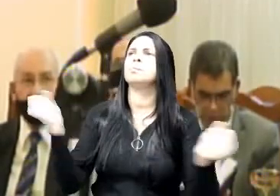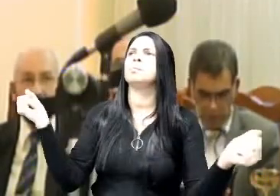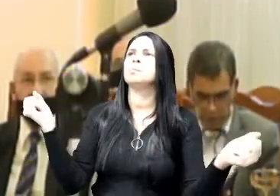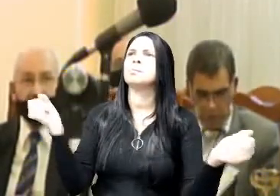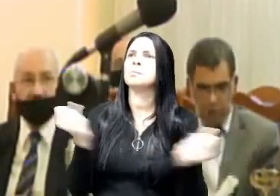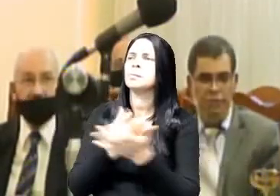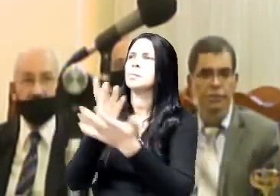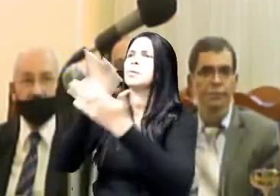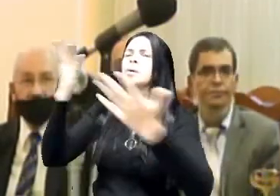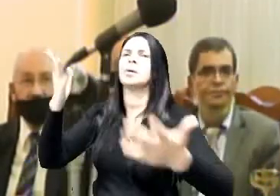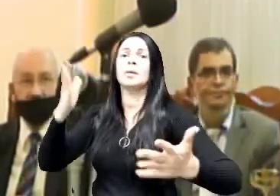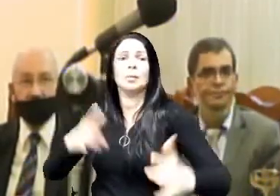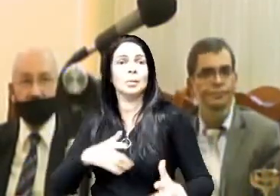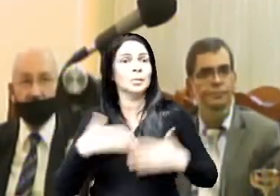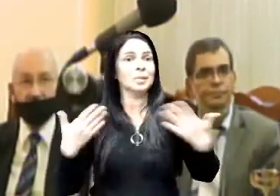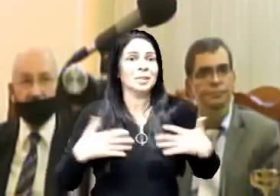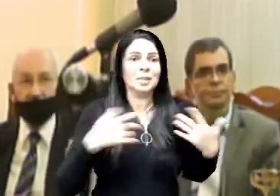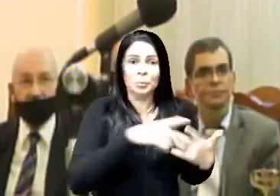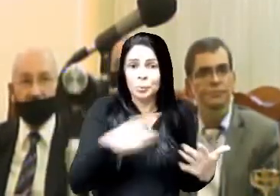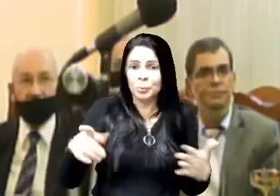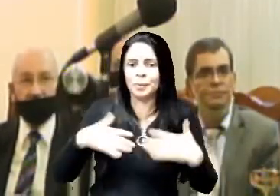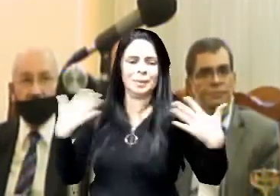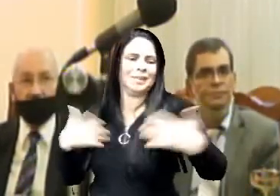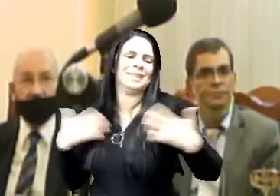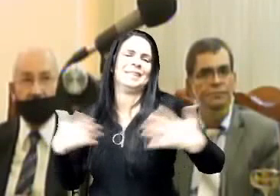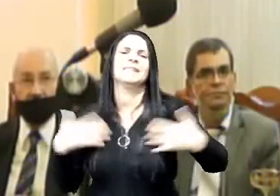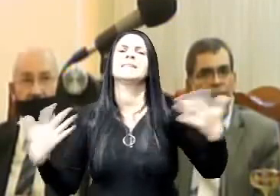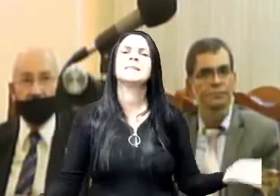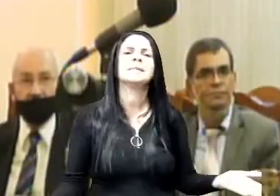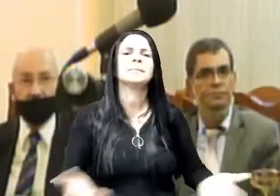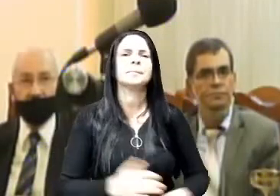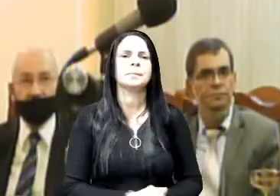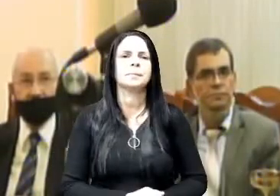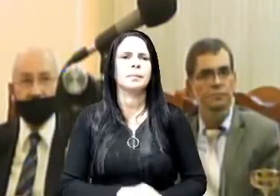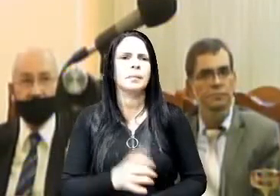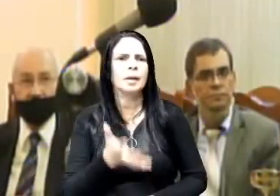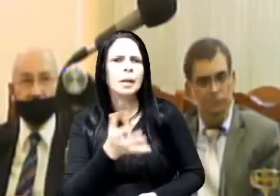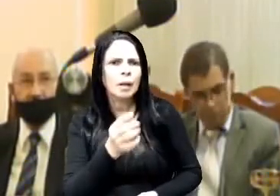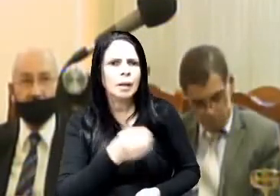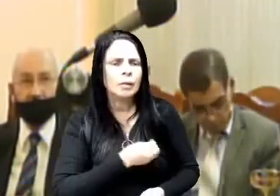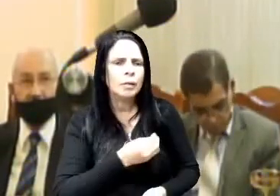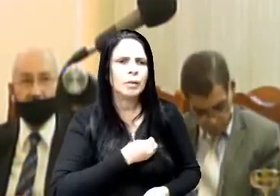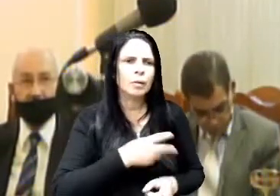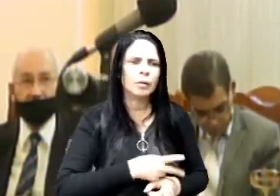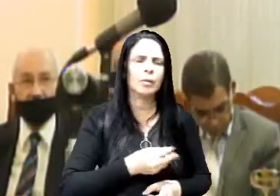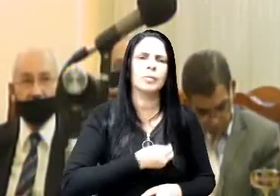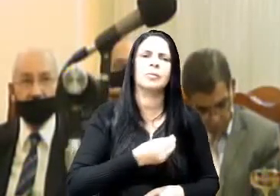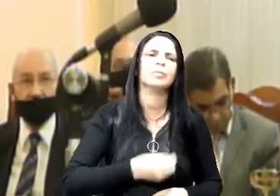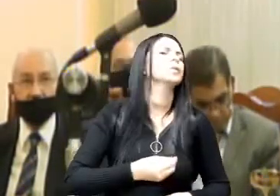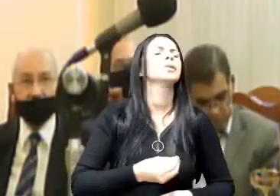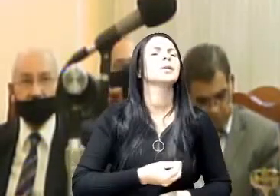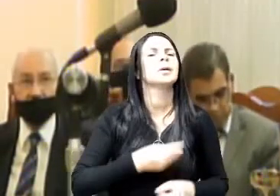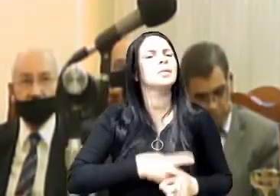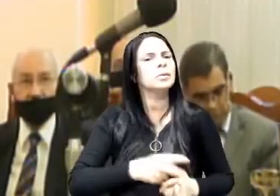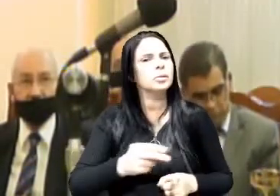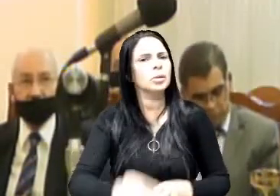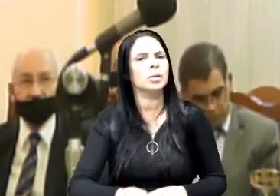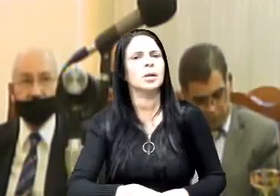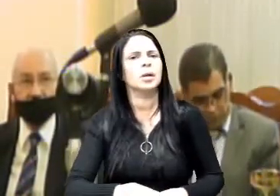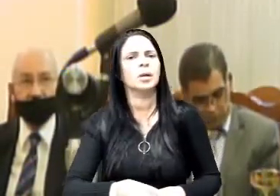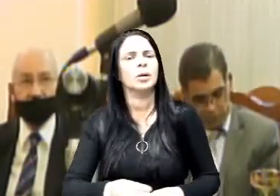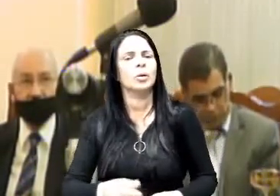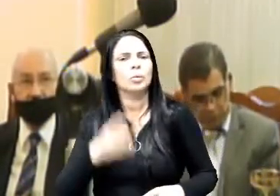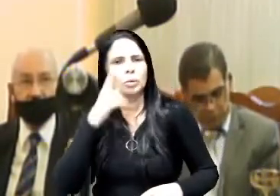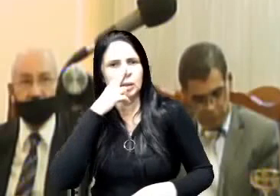regozijeis e alegreis. Quer viver uma vida vitoriosa? Cristão vivendo como